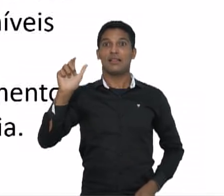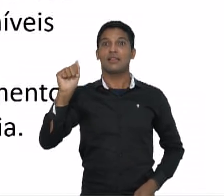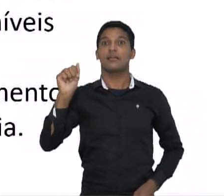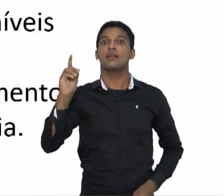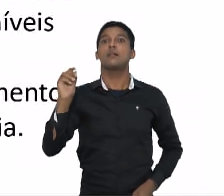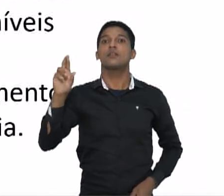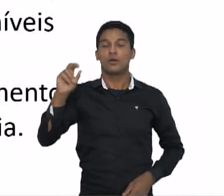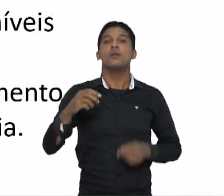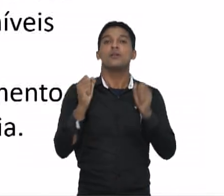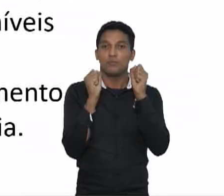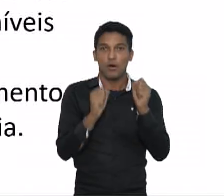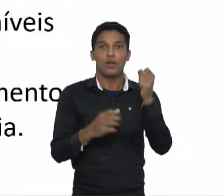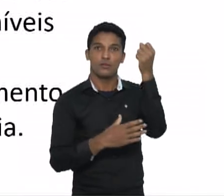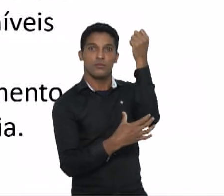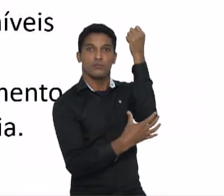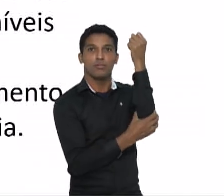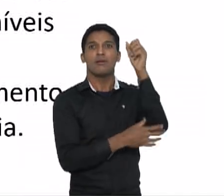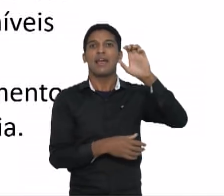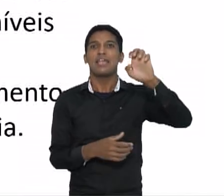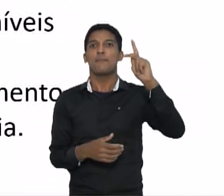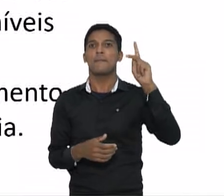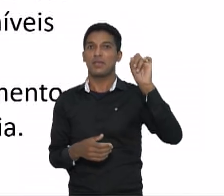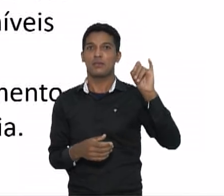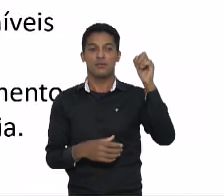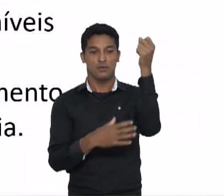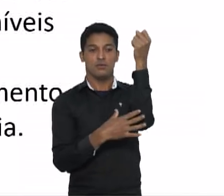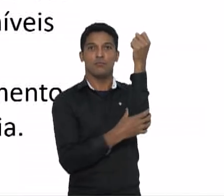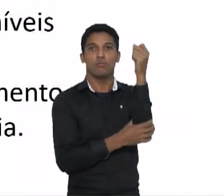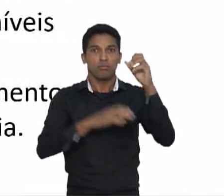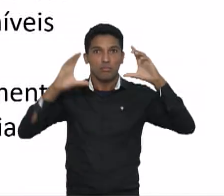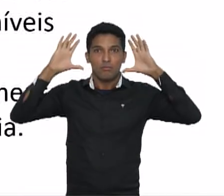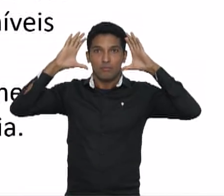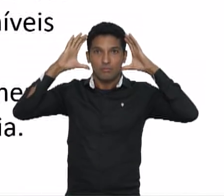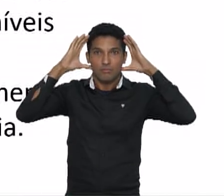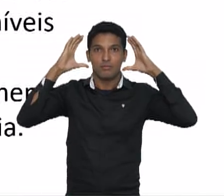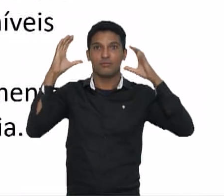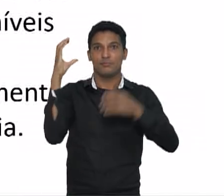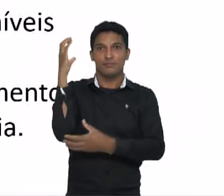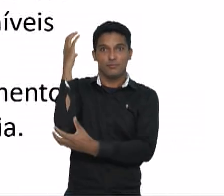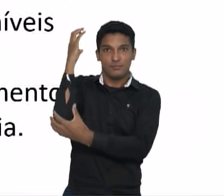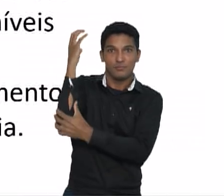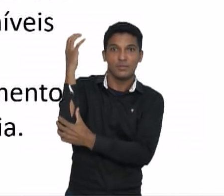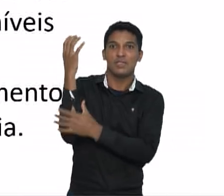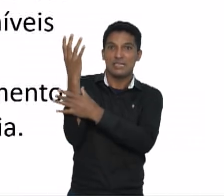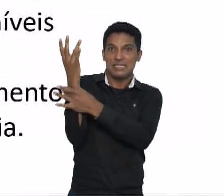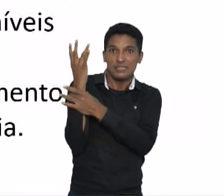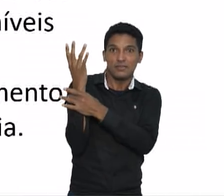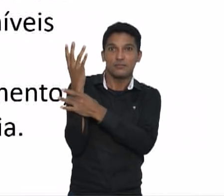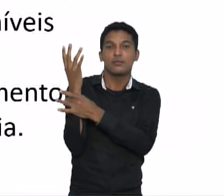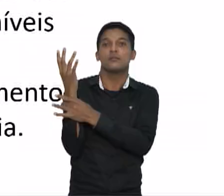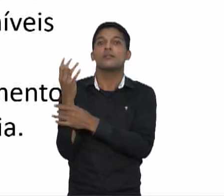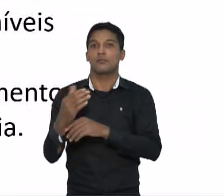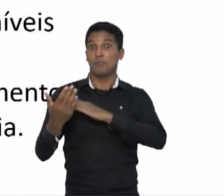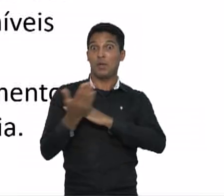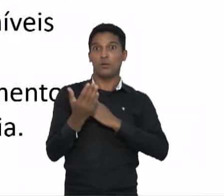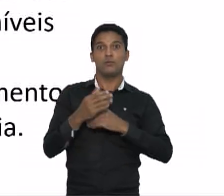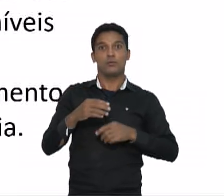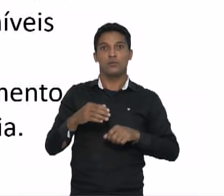segurança, o que possibilita uma escalada altamente técnica e com diferentes níveis de